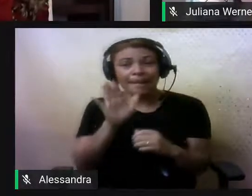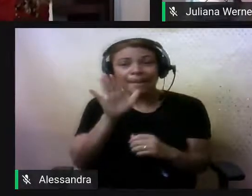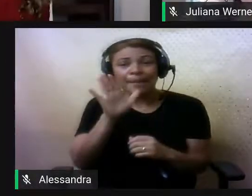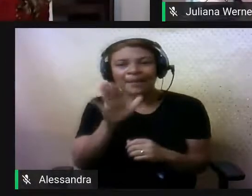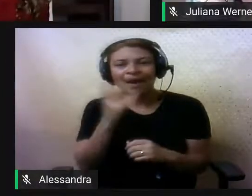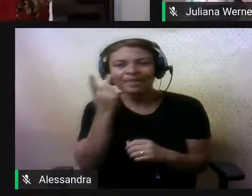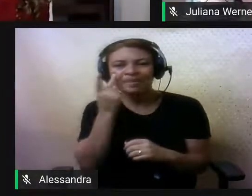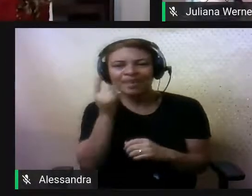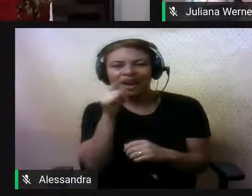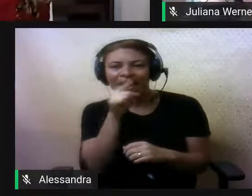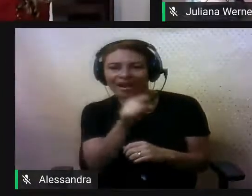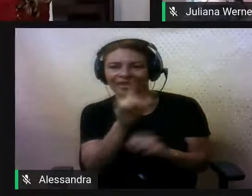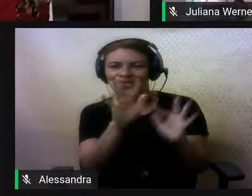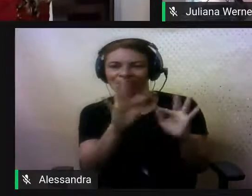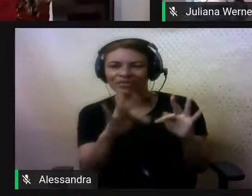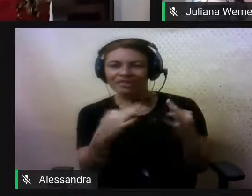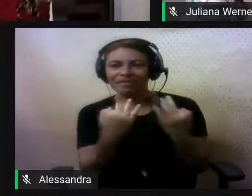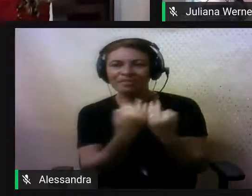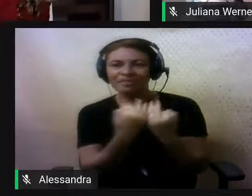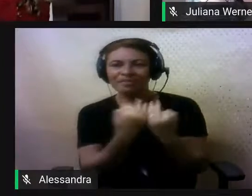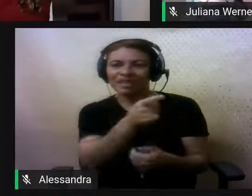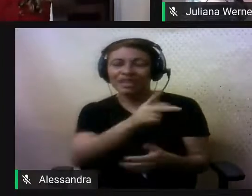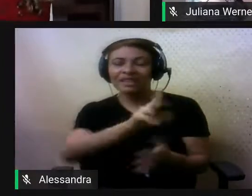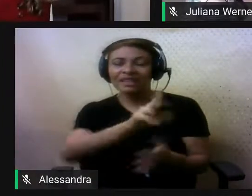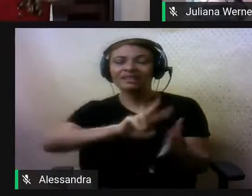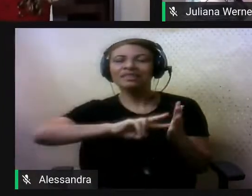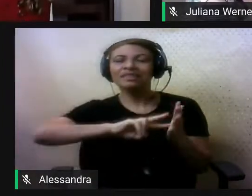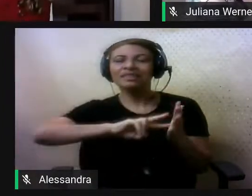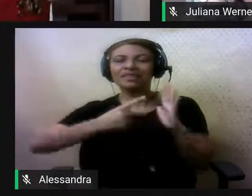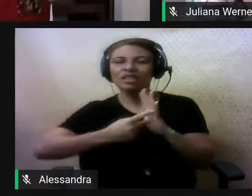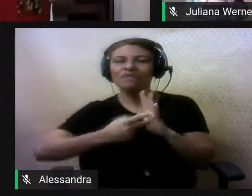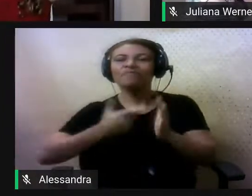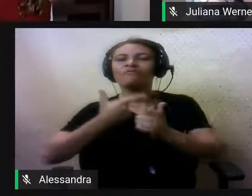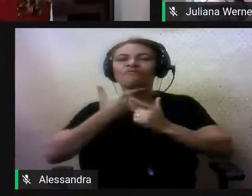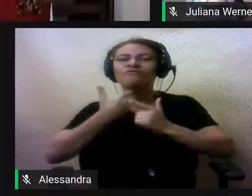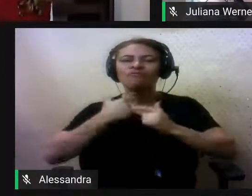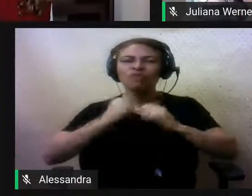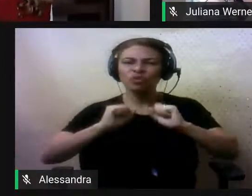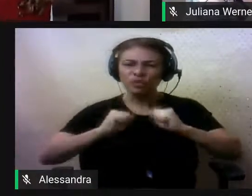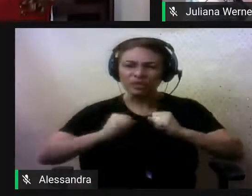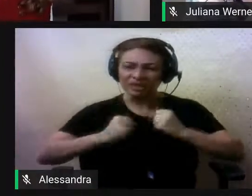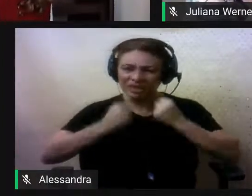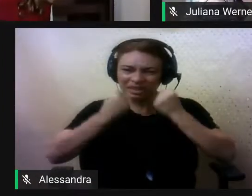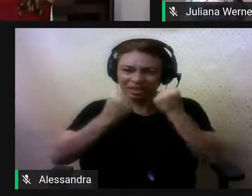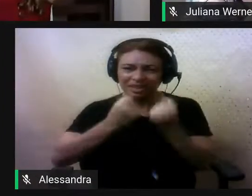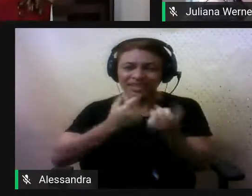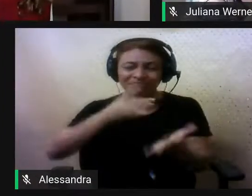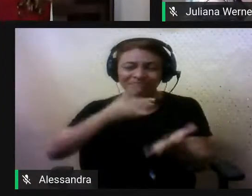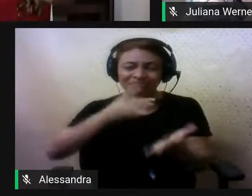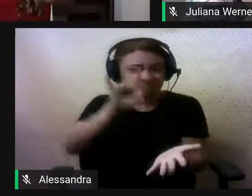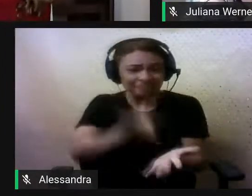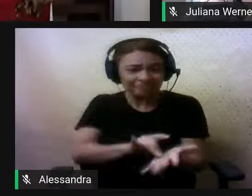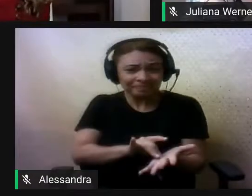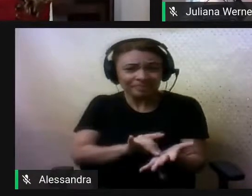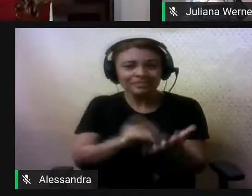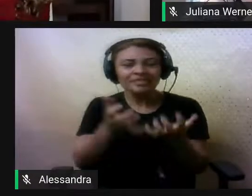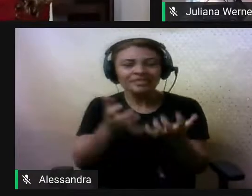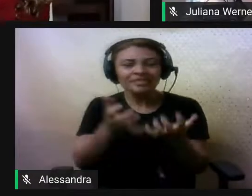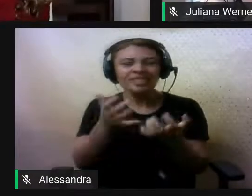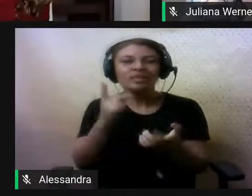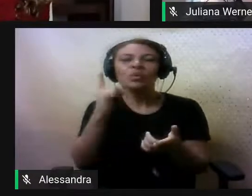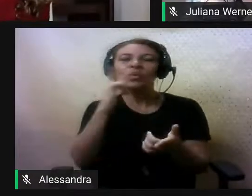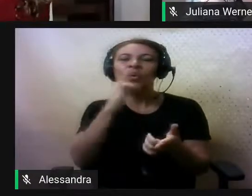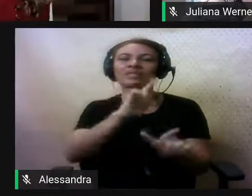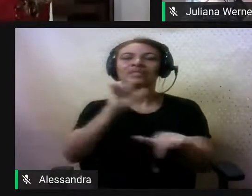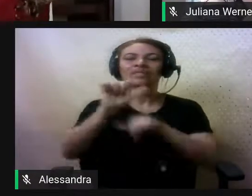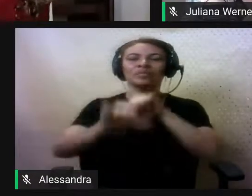e para minha família, ela significa que a nossa força de vontade, aquilo que a gente realmente quer, tem poder de